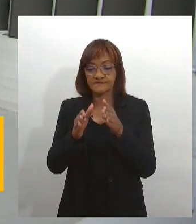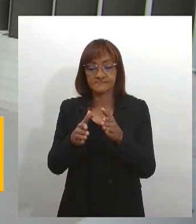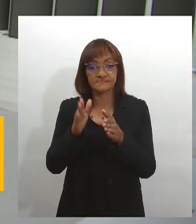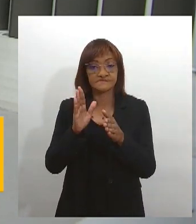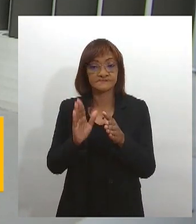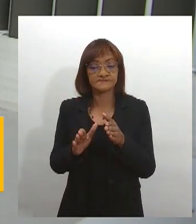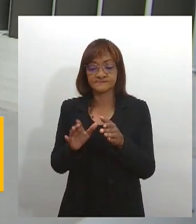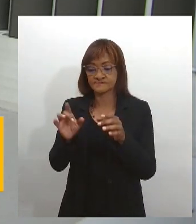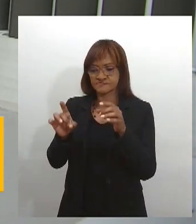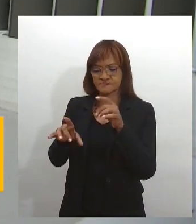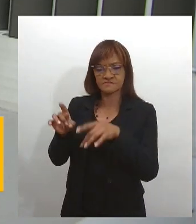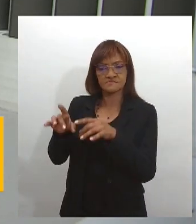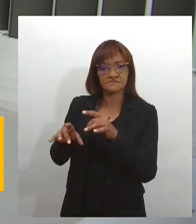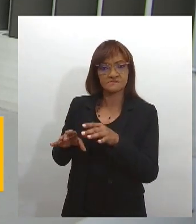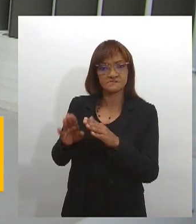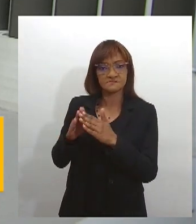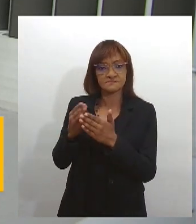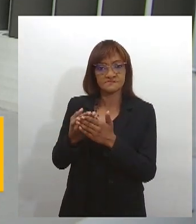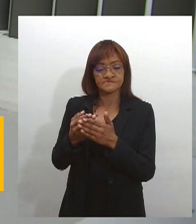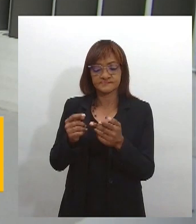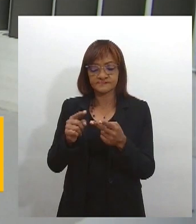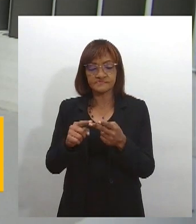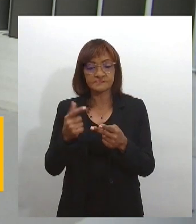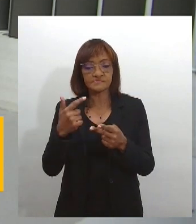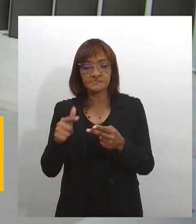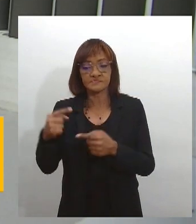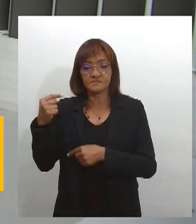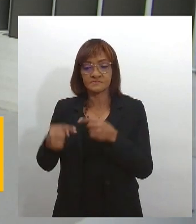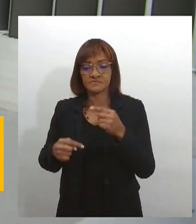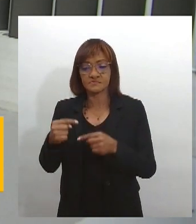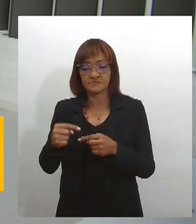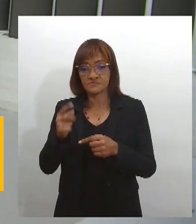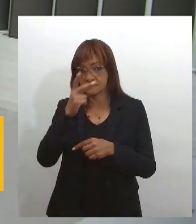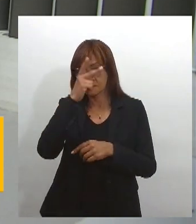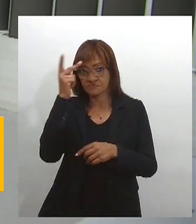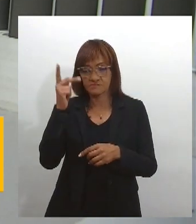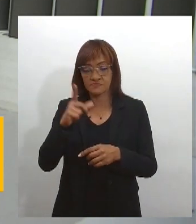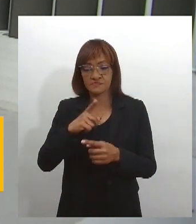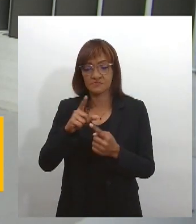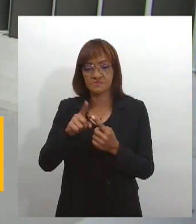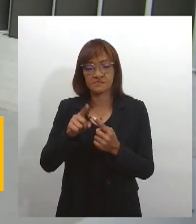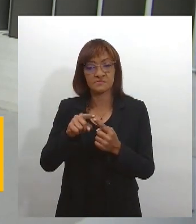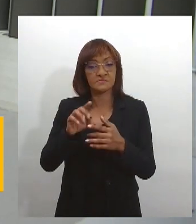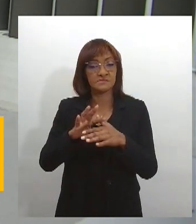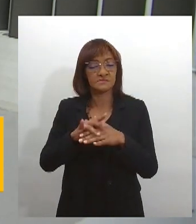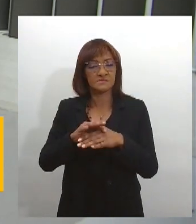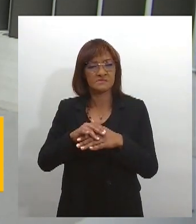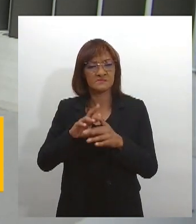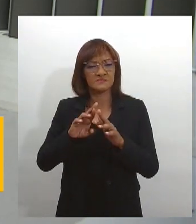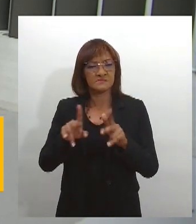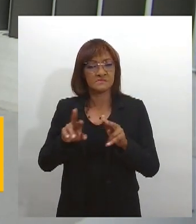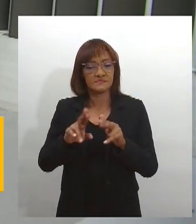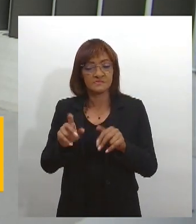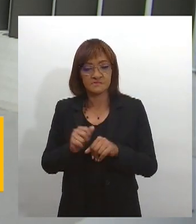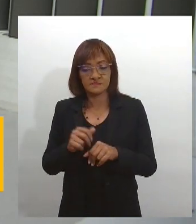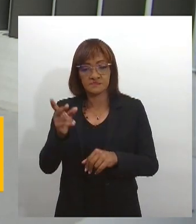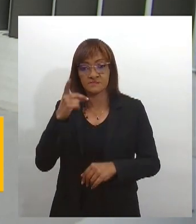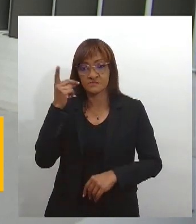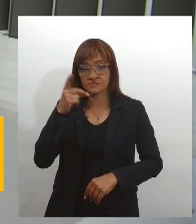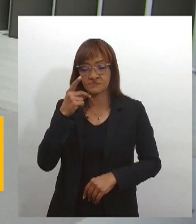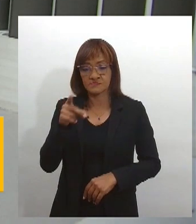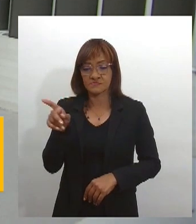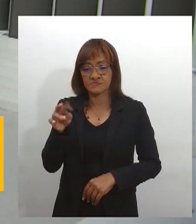a políticas públicas de atenção a pessoas com doenças raras. O deputado Cristiano Cavalcante, autor dos projetos, falou